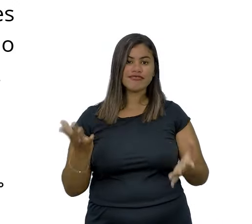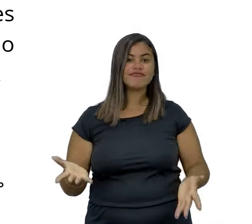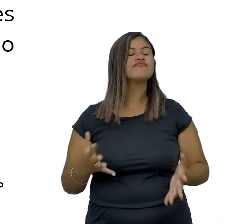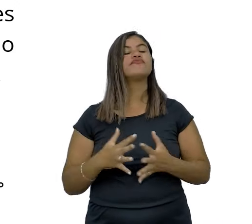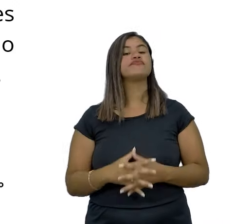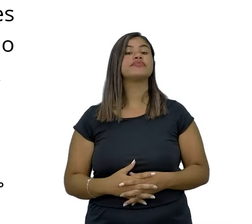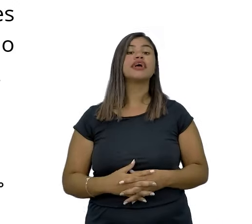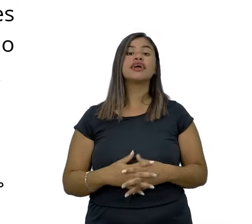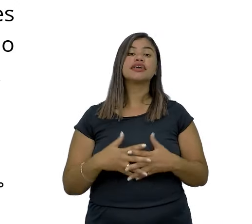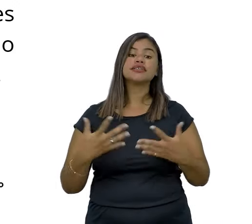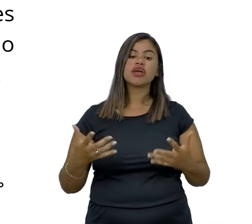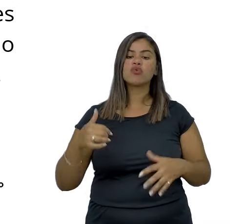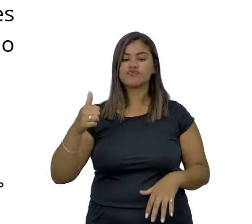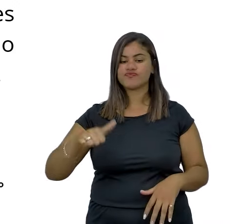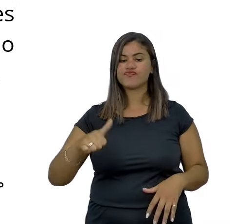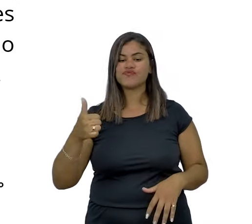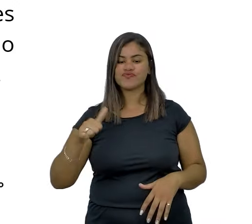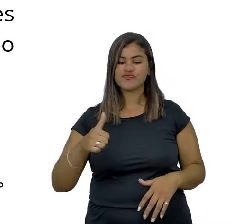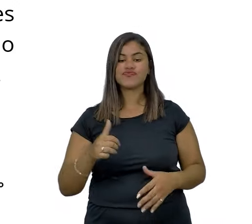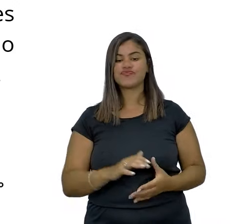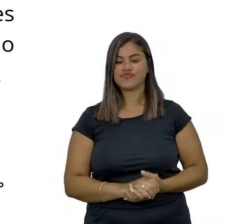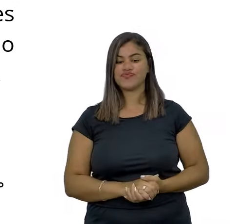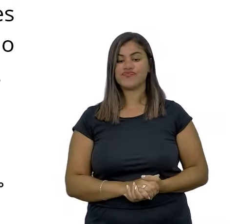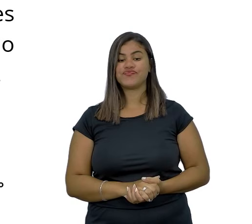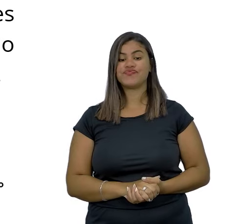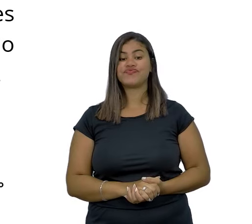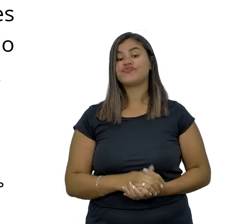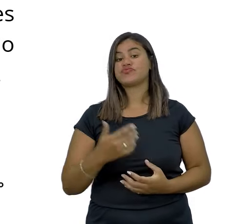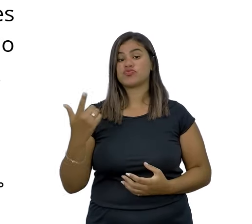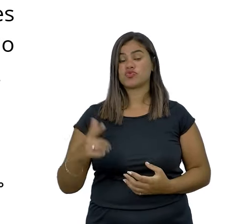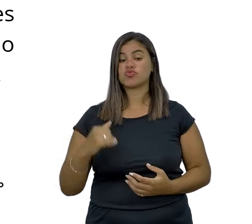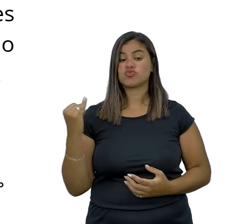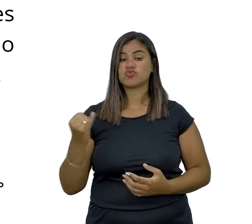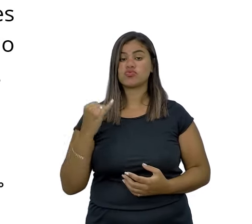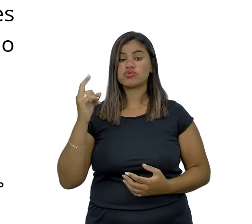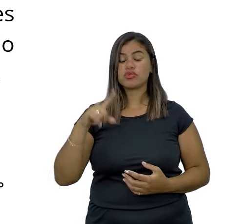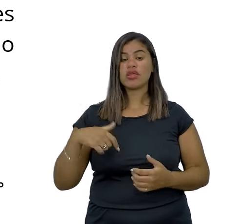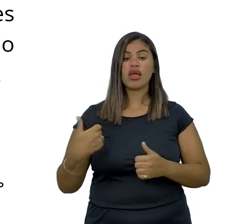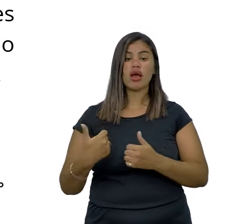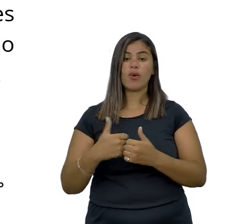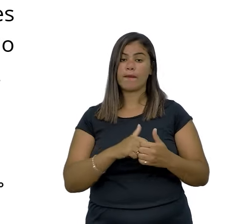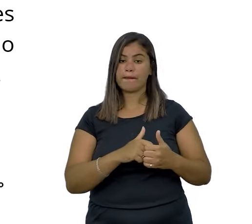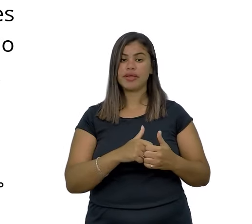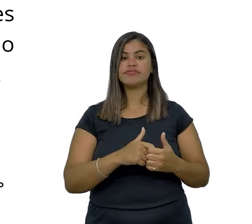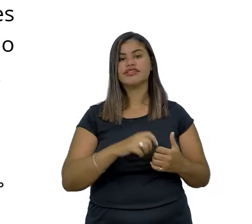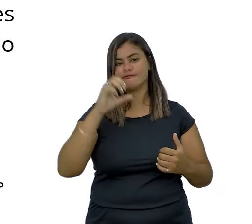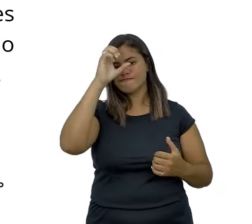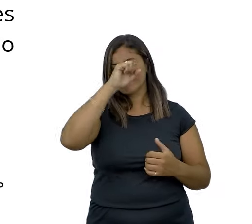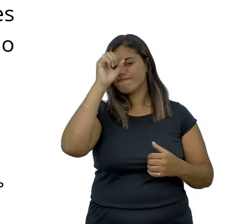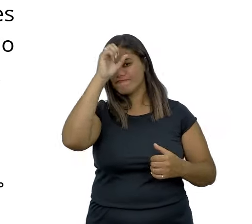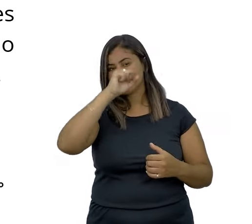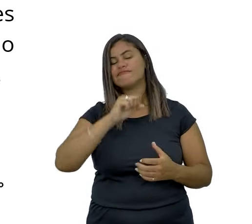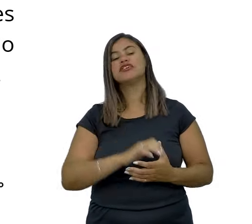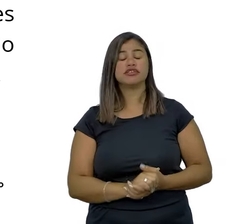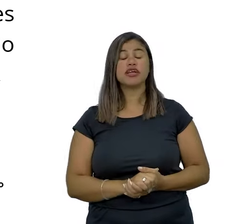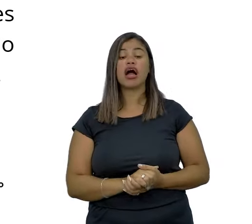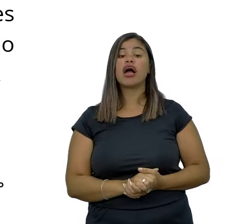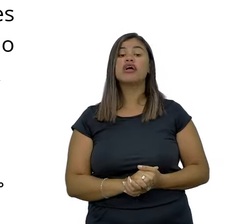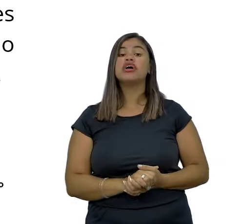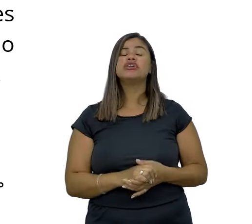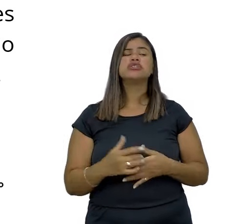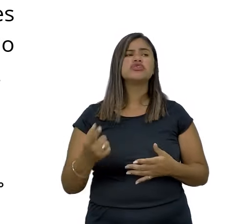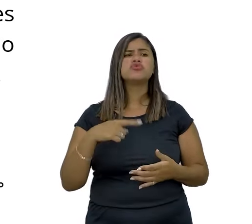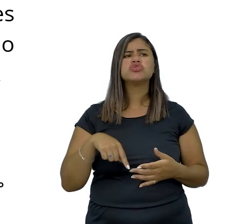a partir daquelas avaliações. Outra coisa bem importante é o acompanhamento das aprendizagens, né? Então, é